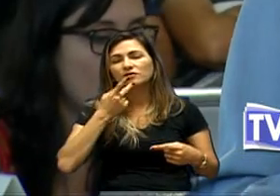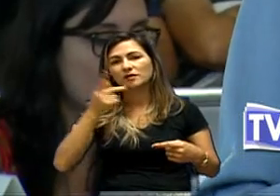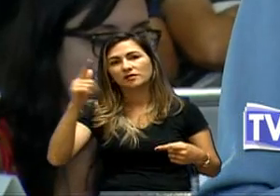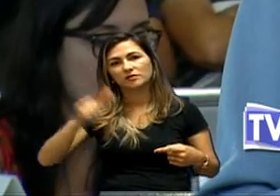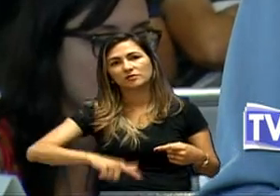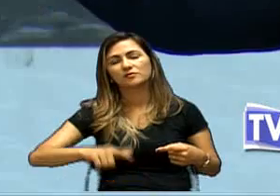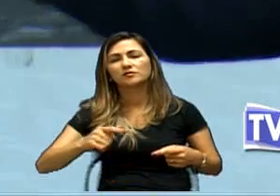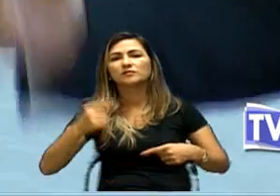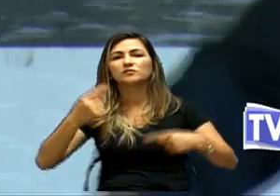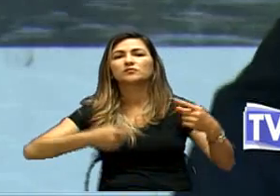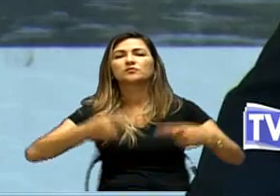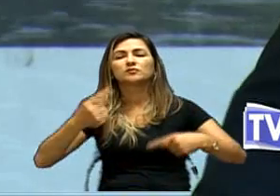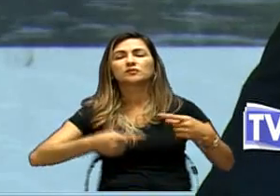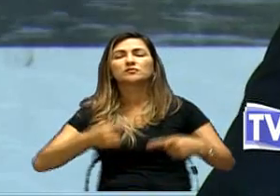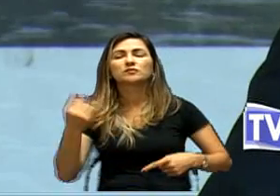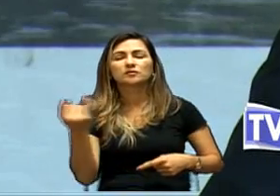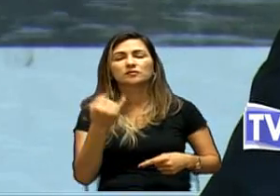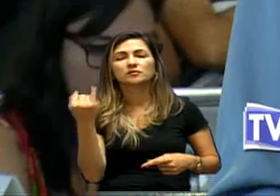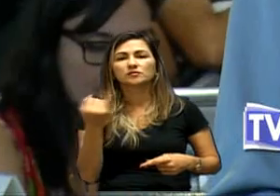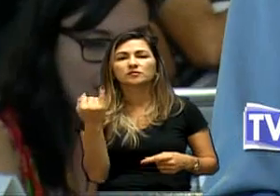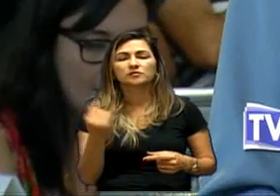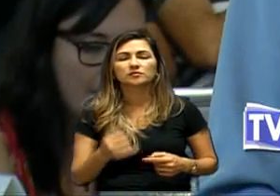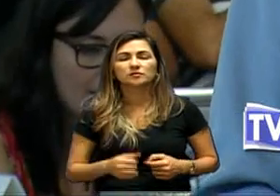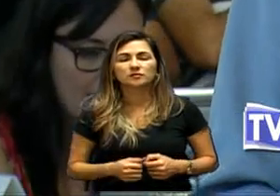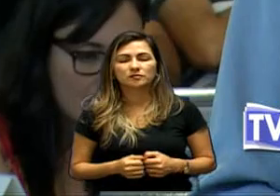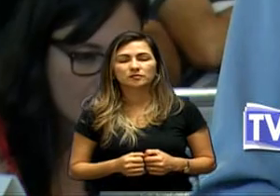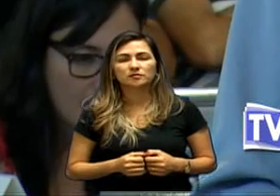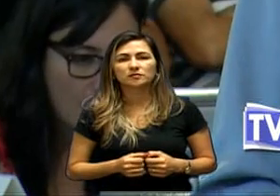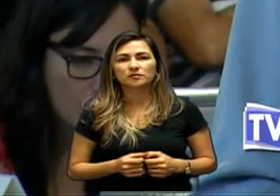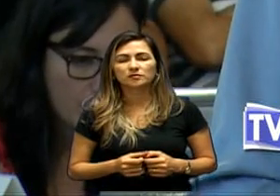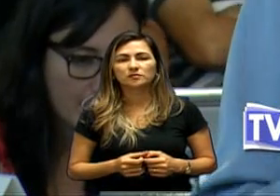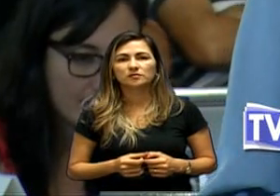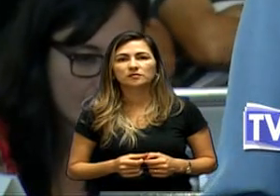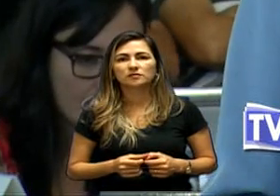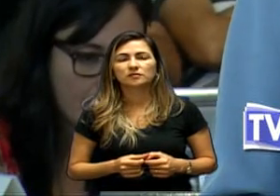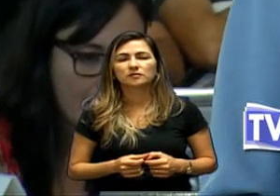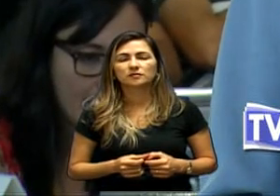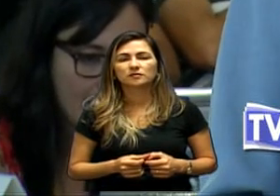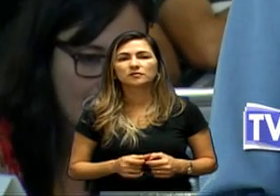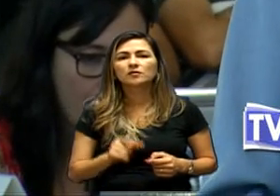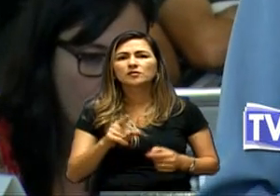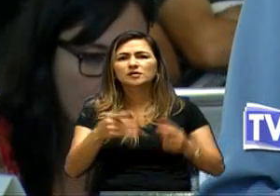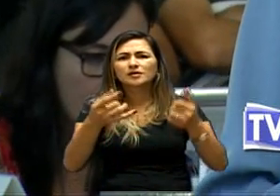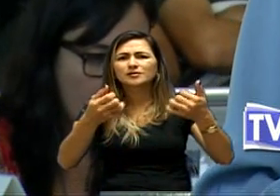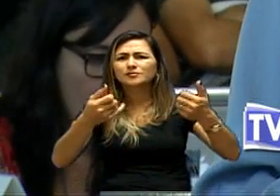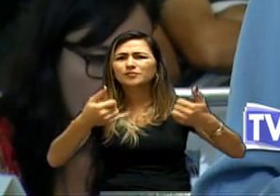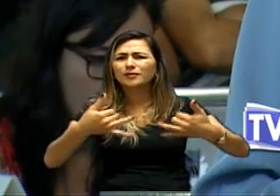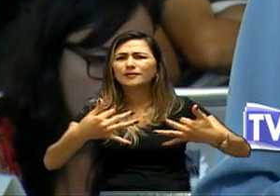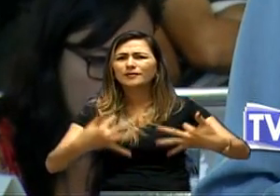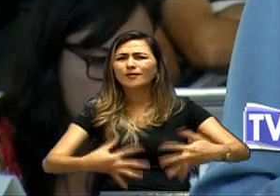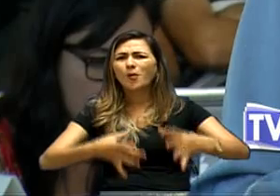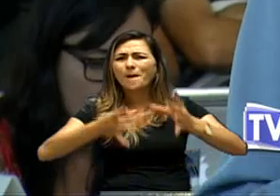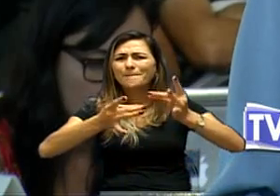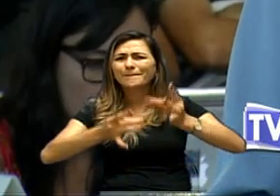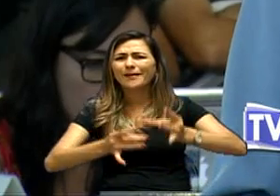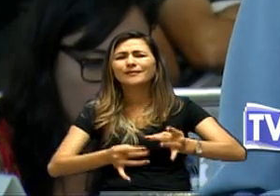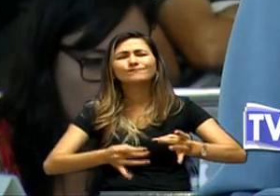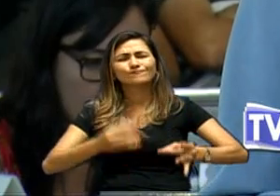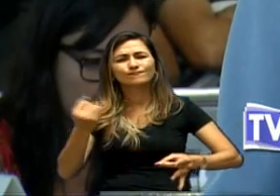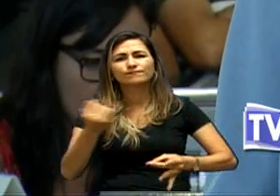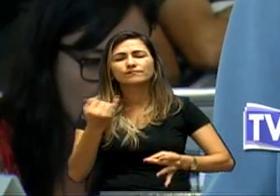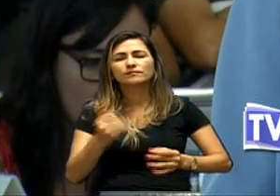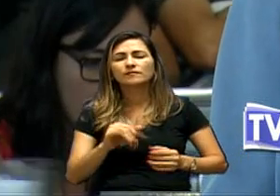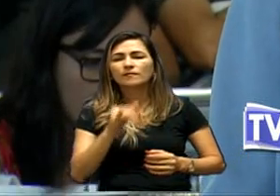para discussão essa questão, vereador. Mas só alertar, dentro do que o senhor apresentou de forma muito rica, a questão do uso